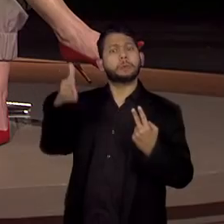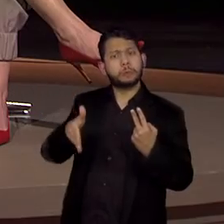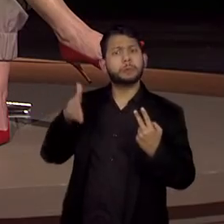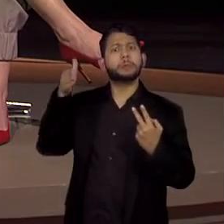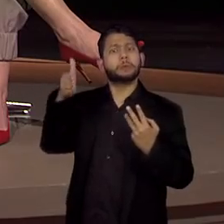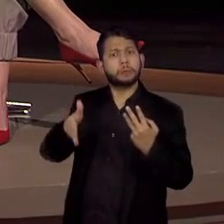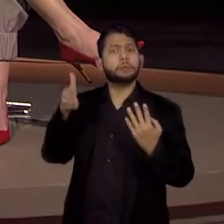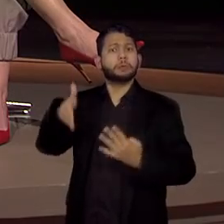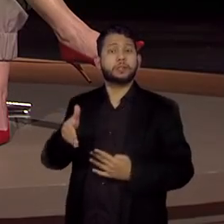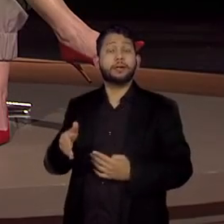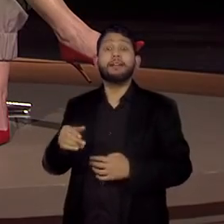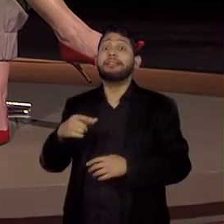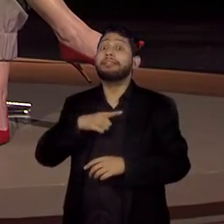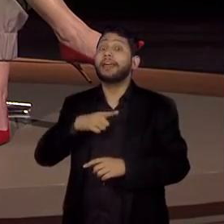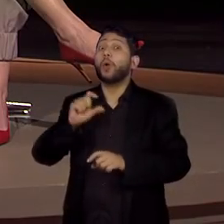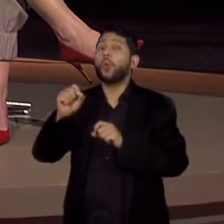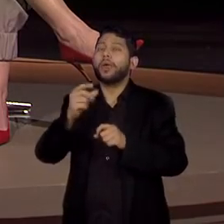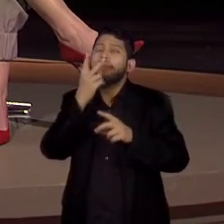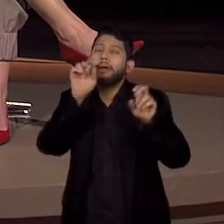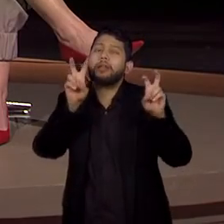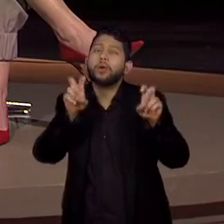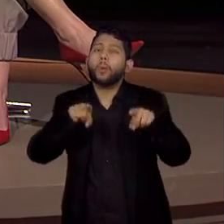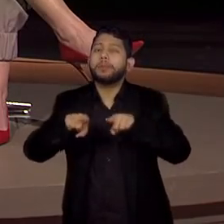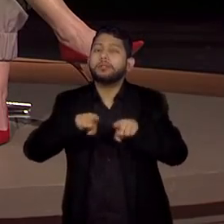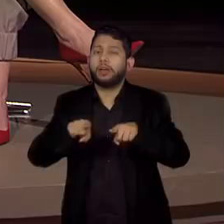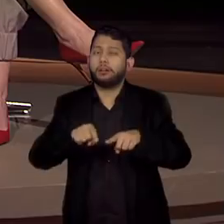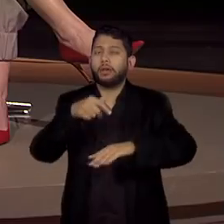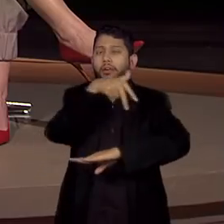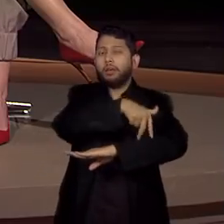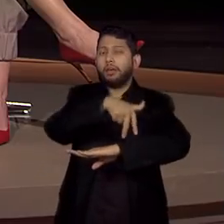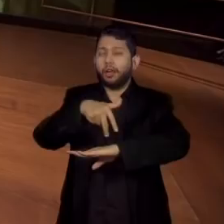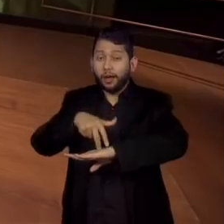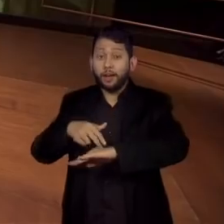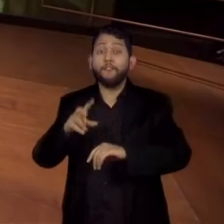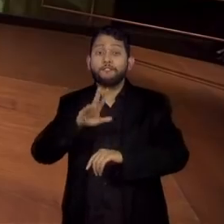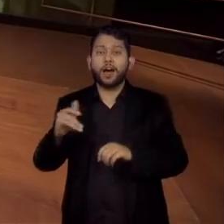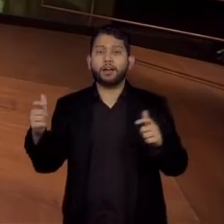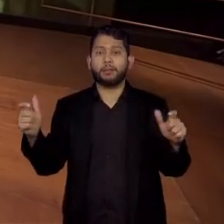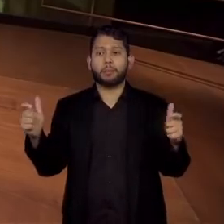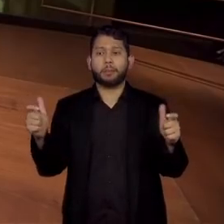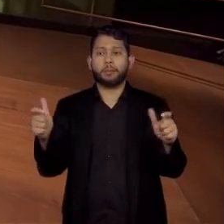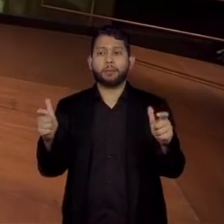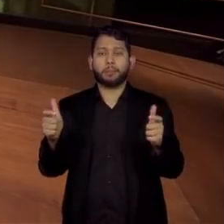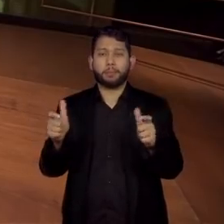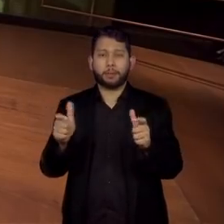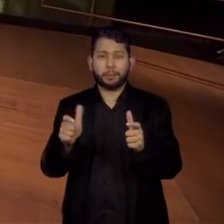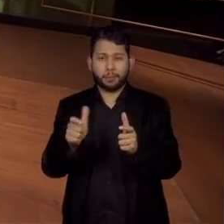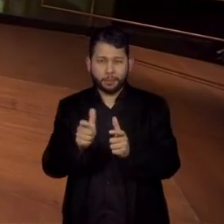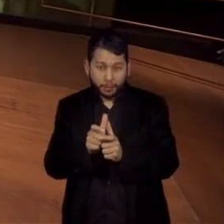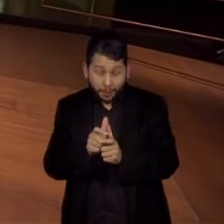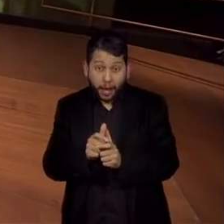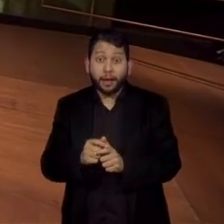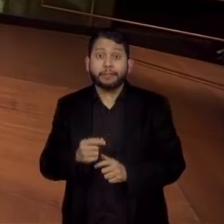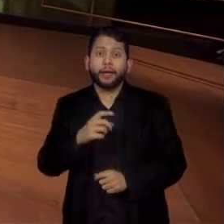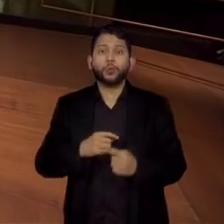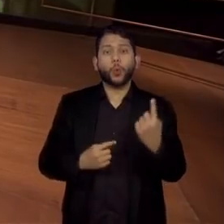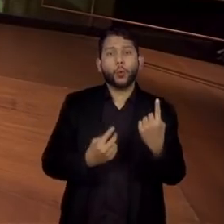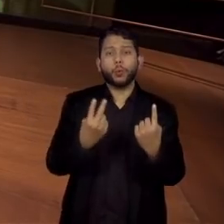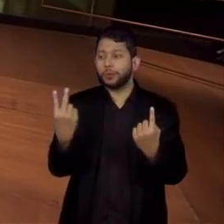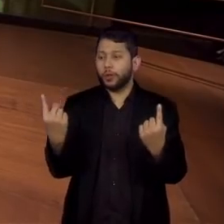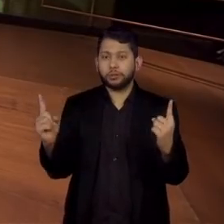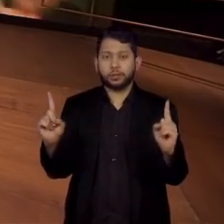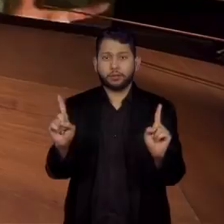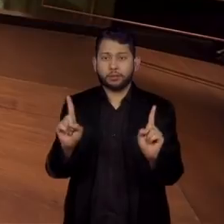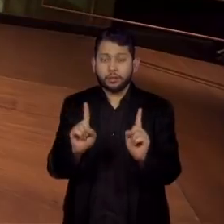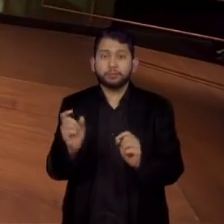nós tinha aquela competição de crianças e tal, e eu fui ganhando até o final, tinha Otton Russo, tinha pessoas